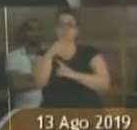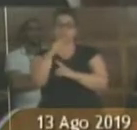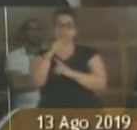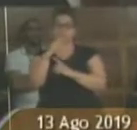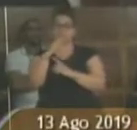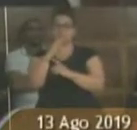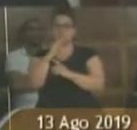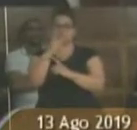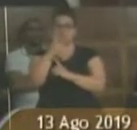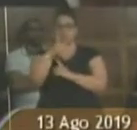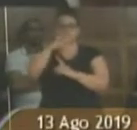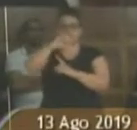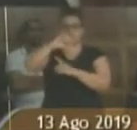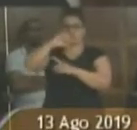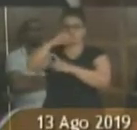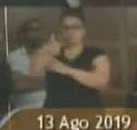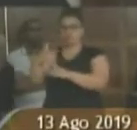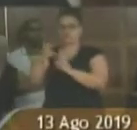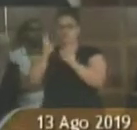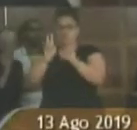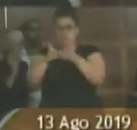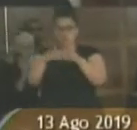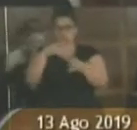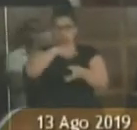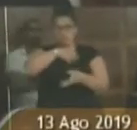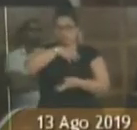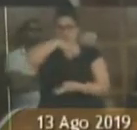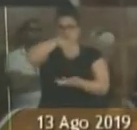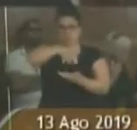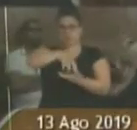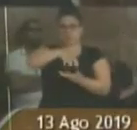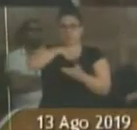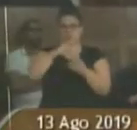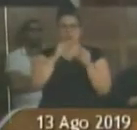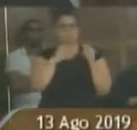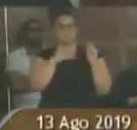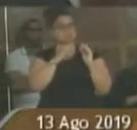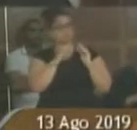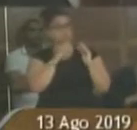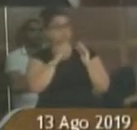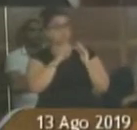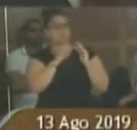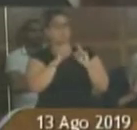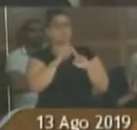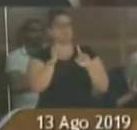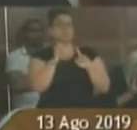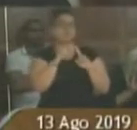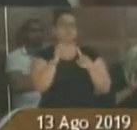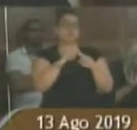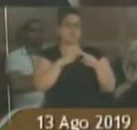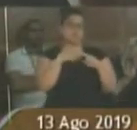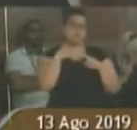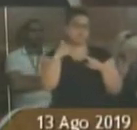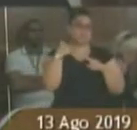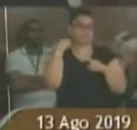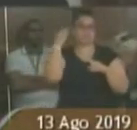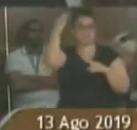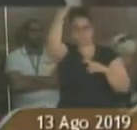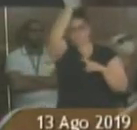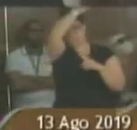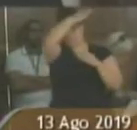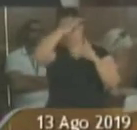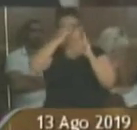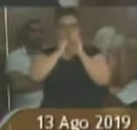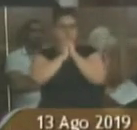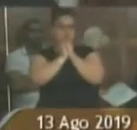de 1992, em Salvador, na Bahia. Tem tudo a ver comigo, uma parte, né? Que eu não sou santo, né?